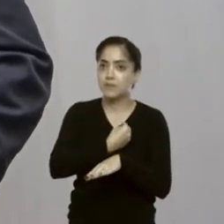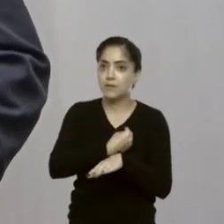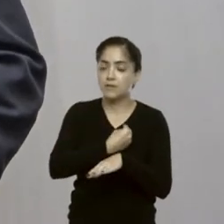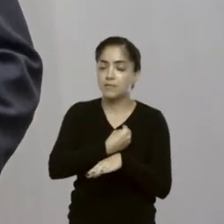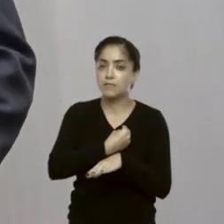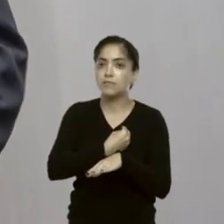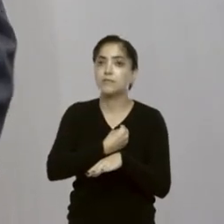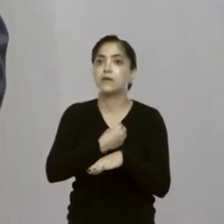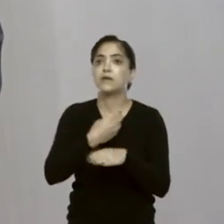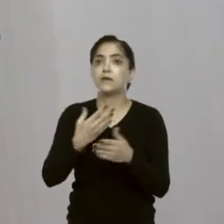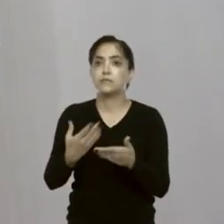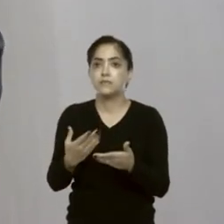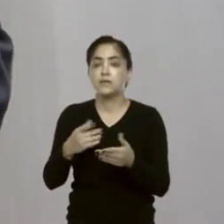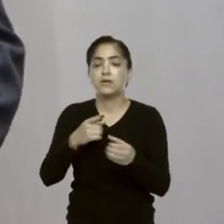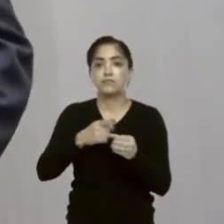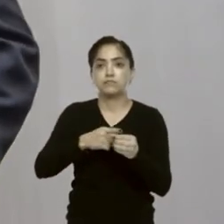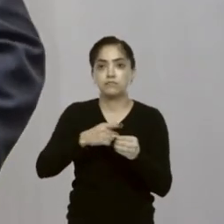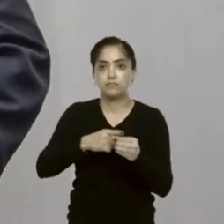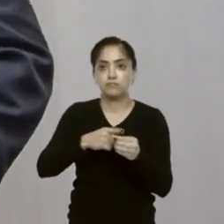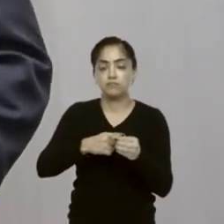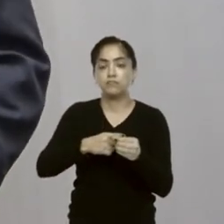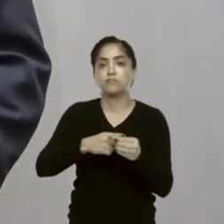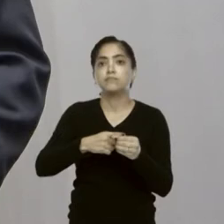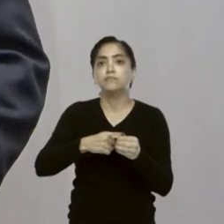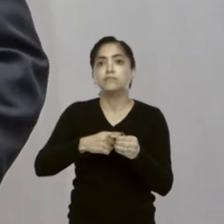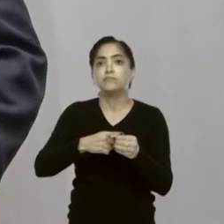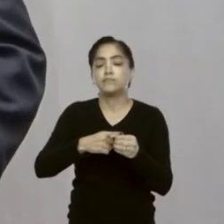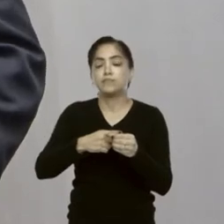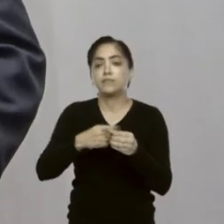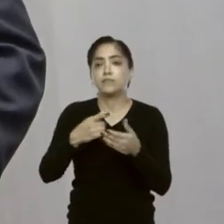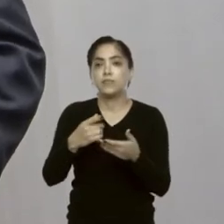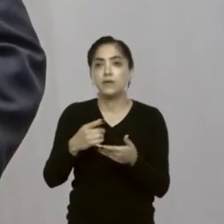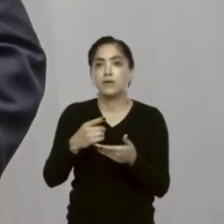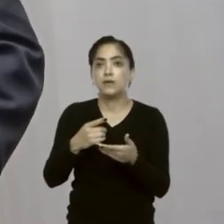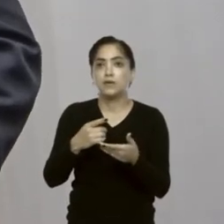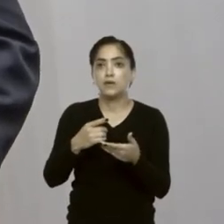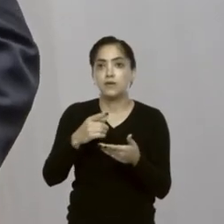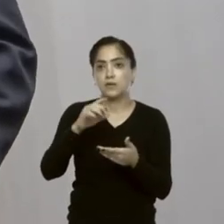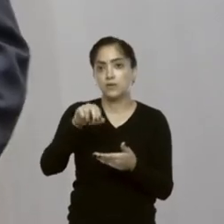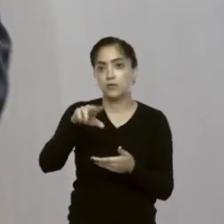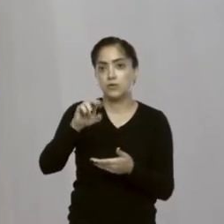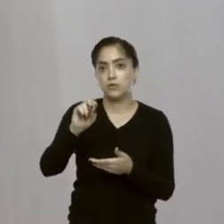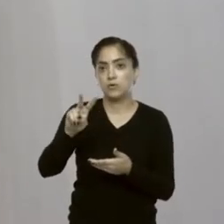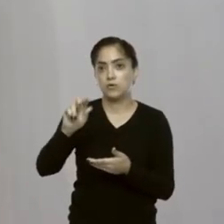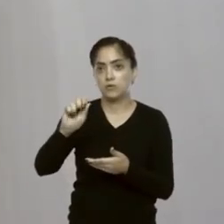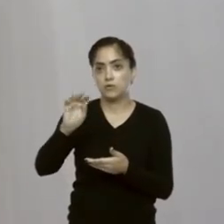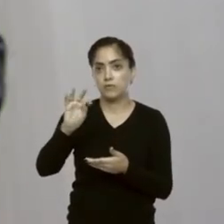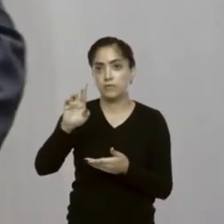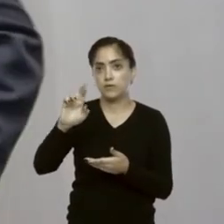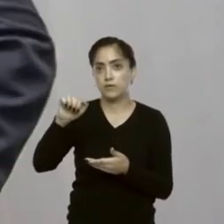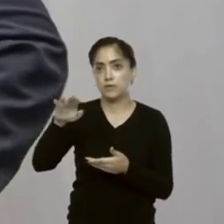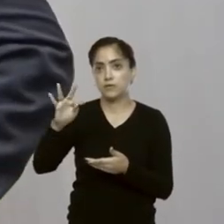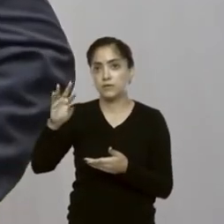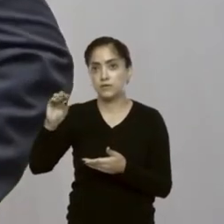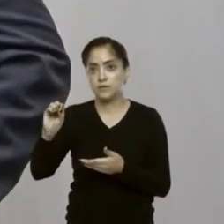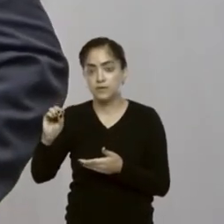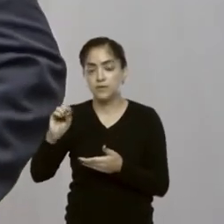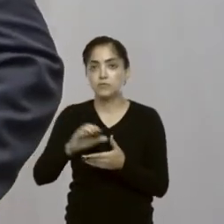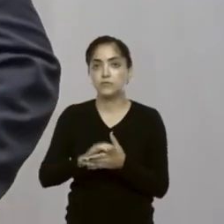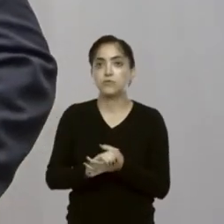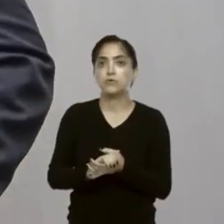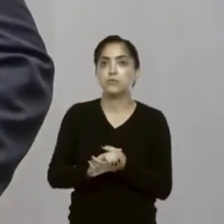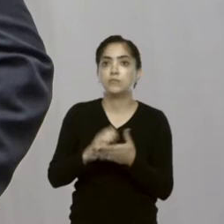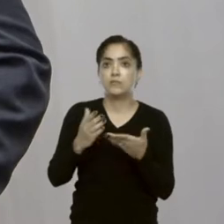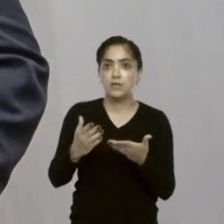Trento, Guabiruba, minha terra natal, de onde nasci, vivo, resido há 65 anos na mesma casa, onde